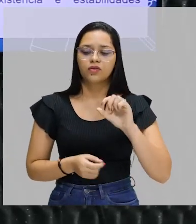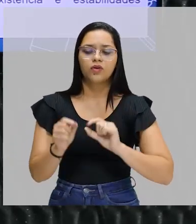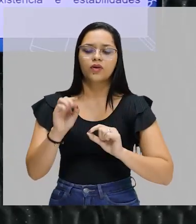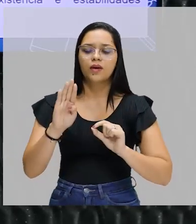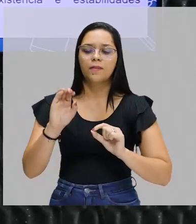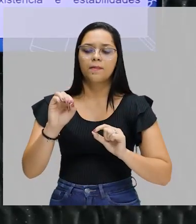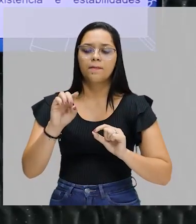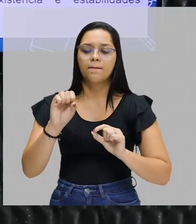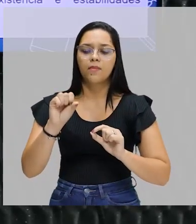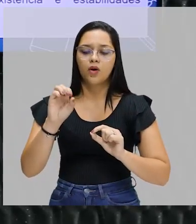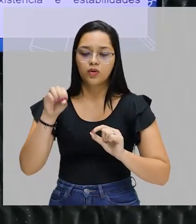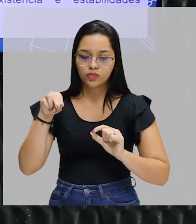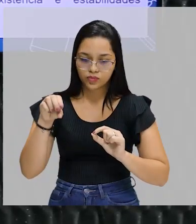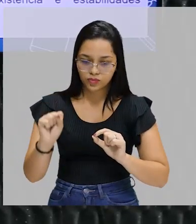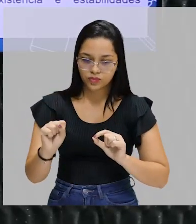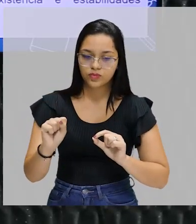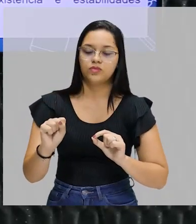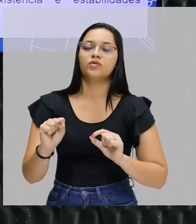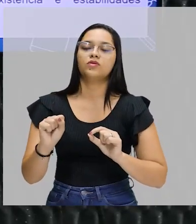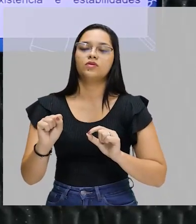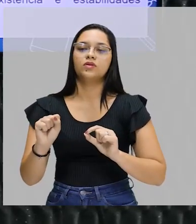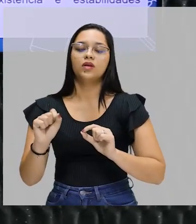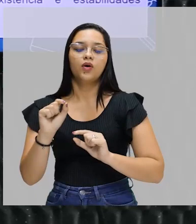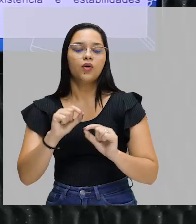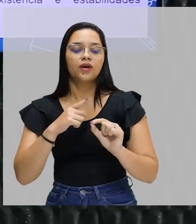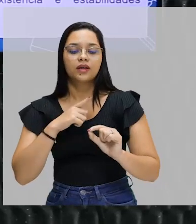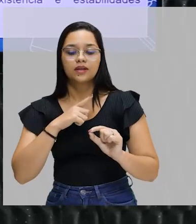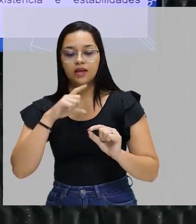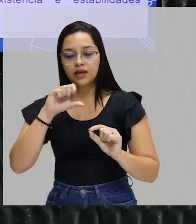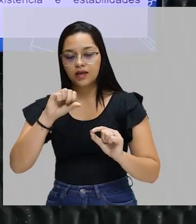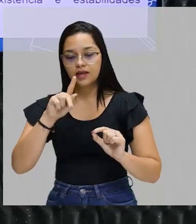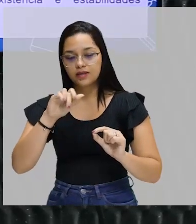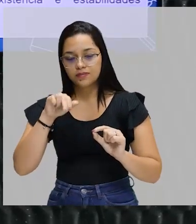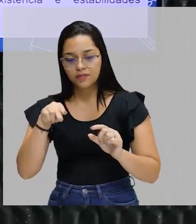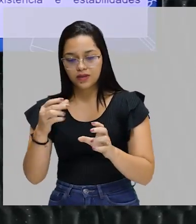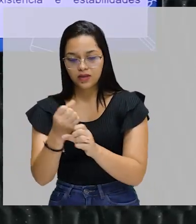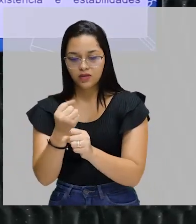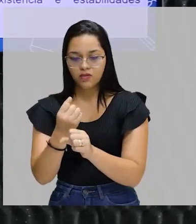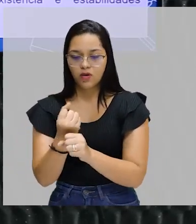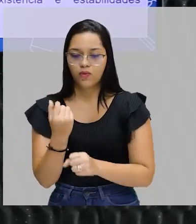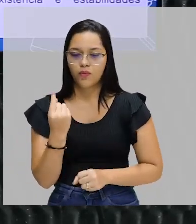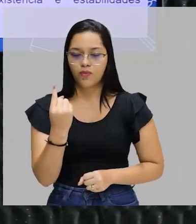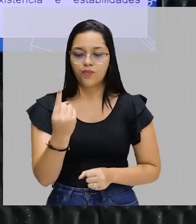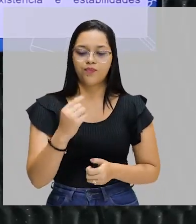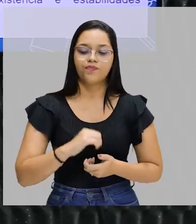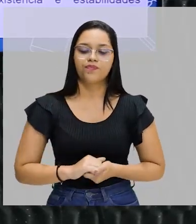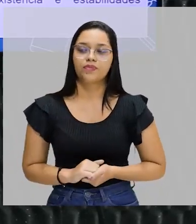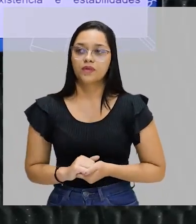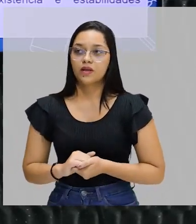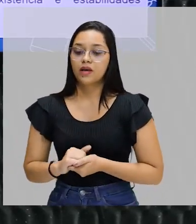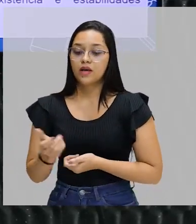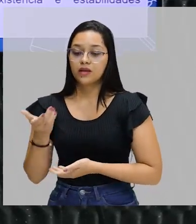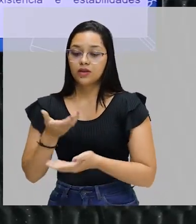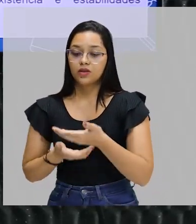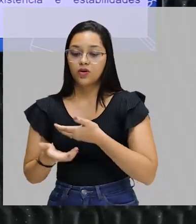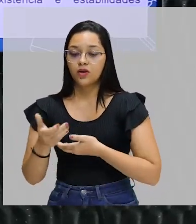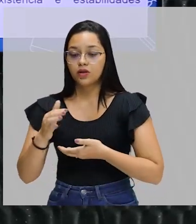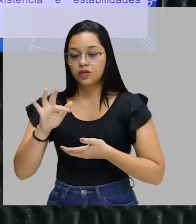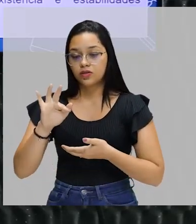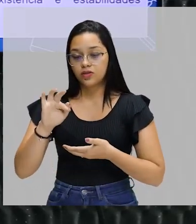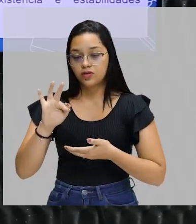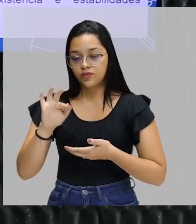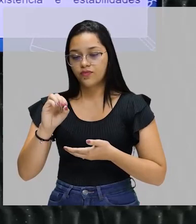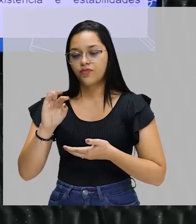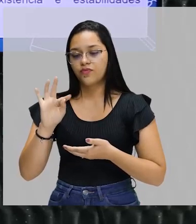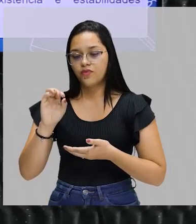bósons, certo? Que possuem spin igual a 1, ok? Então a troca de